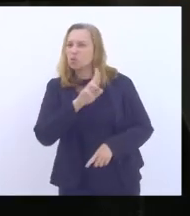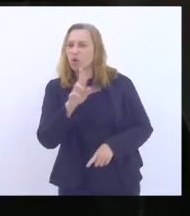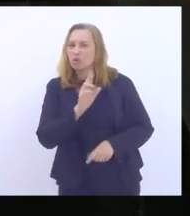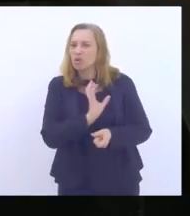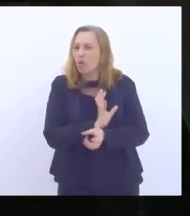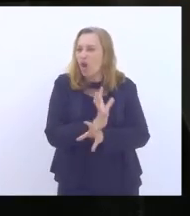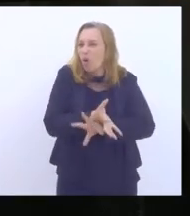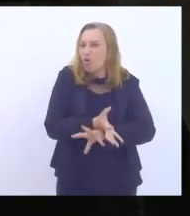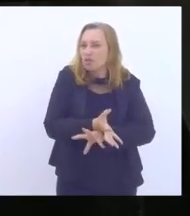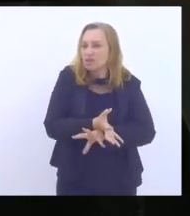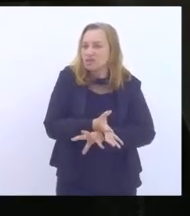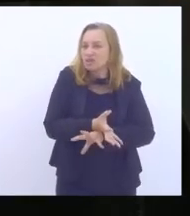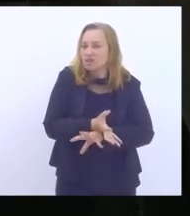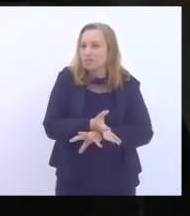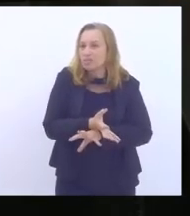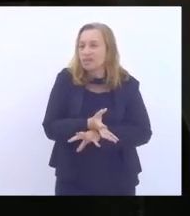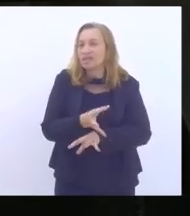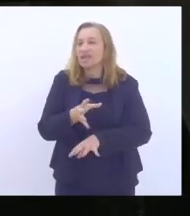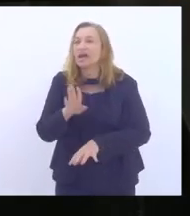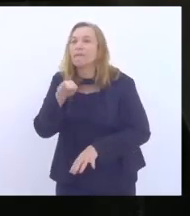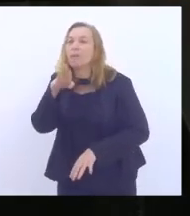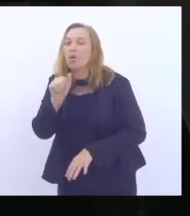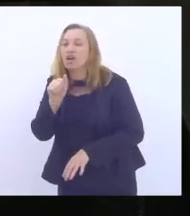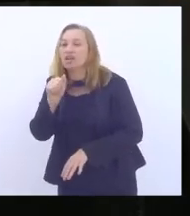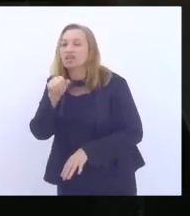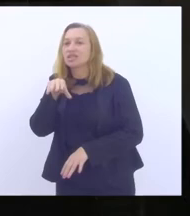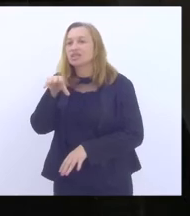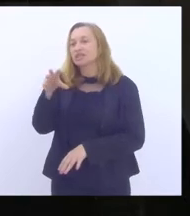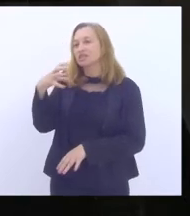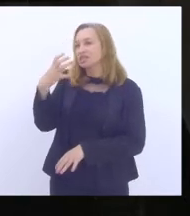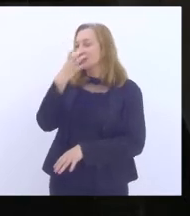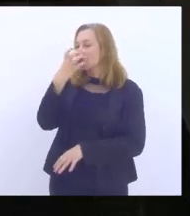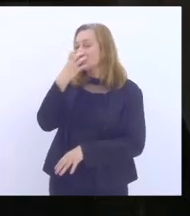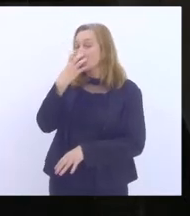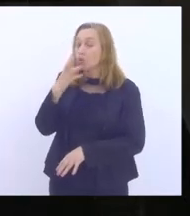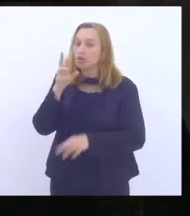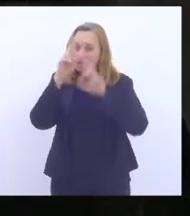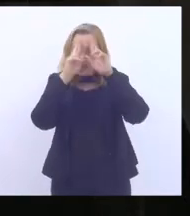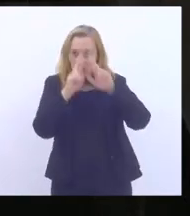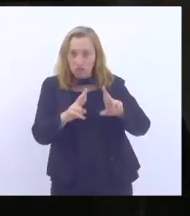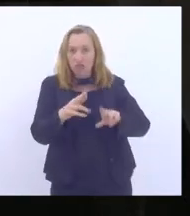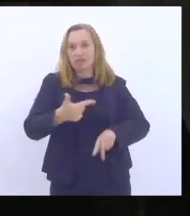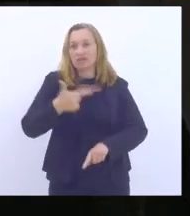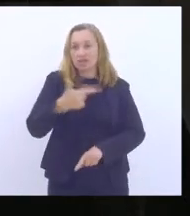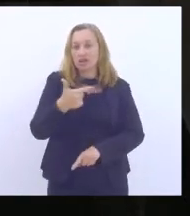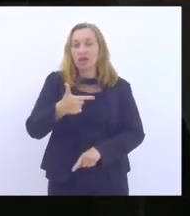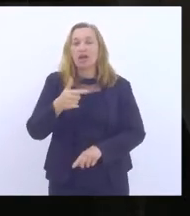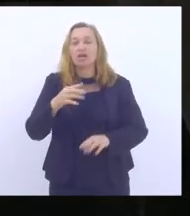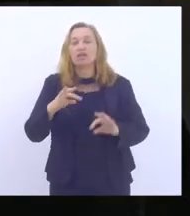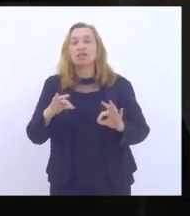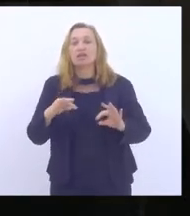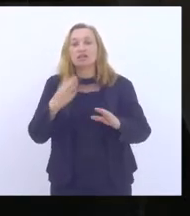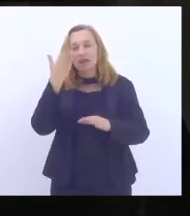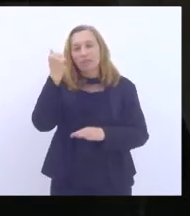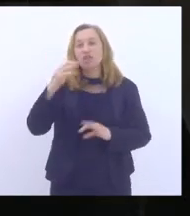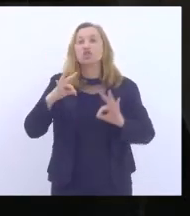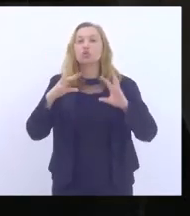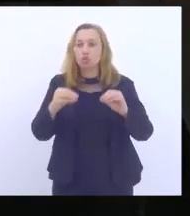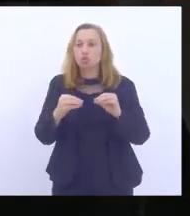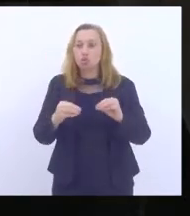é osso para estar em boca de cachorro e segundo que tem a respeito Porque mesmo eu sabendo de tudo isso